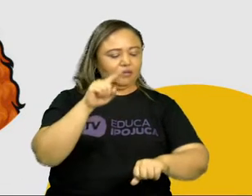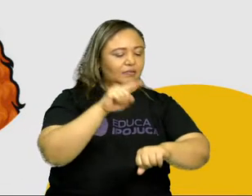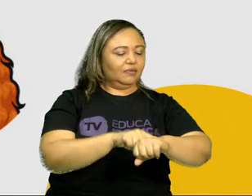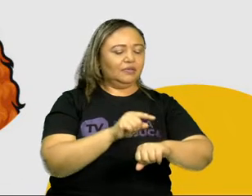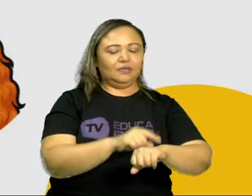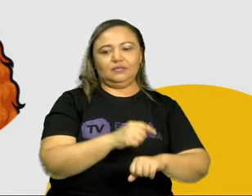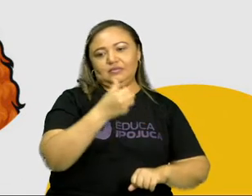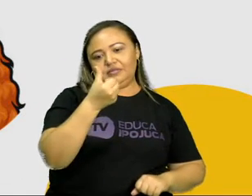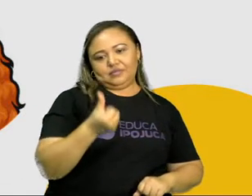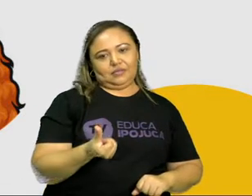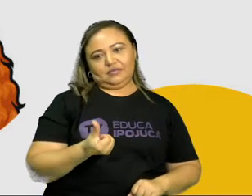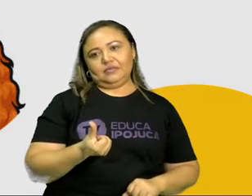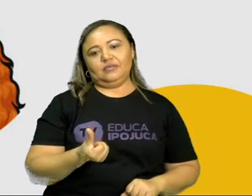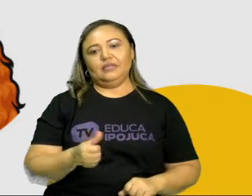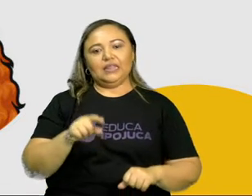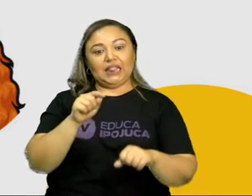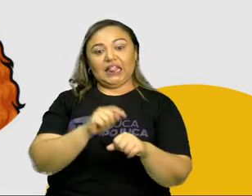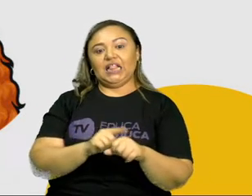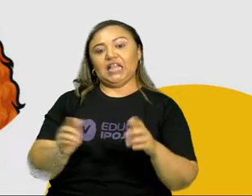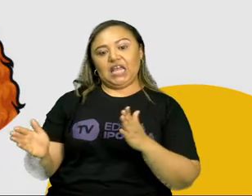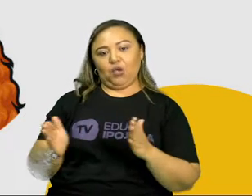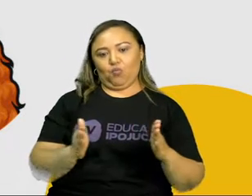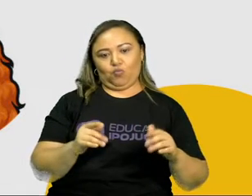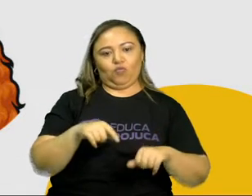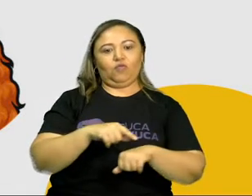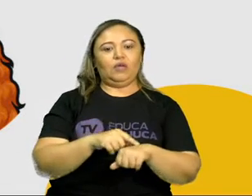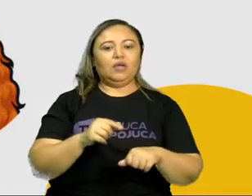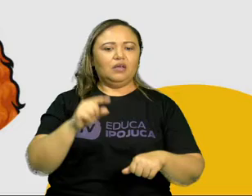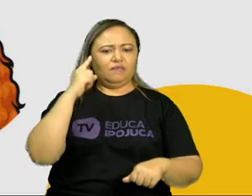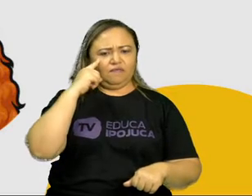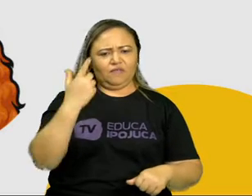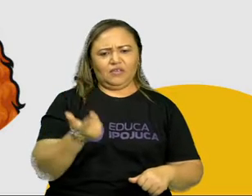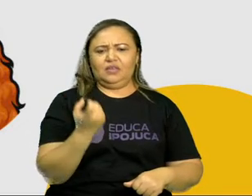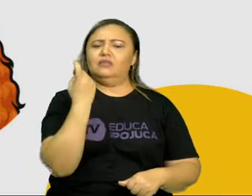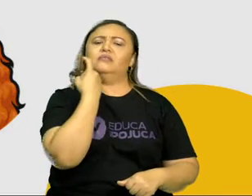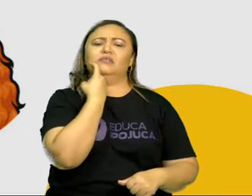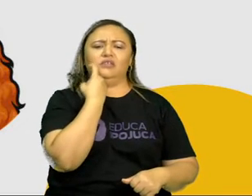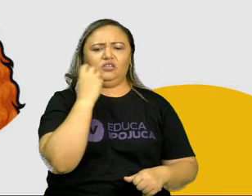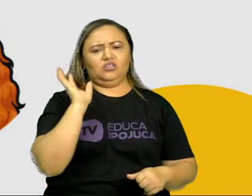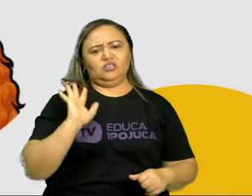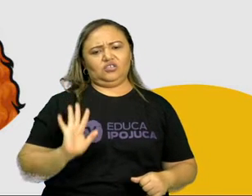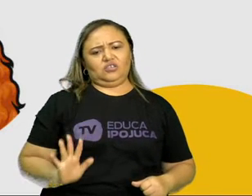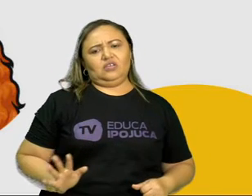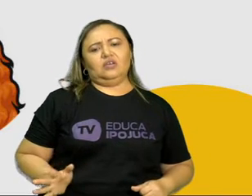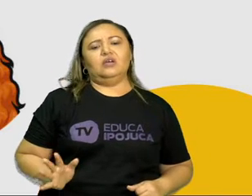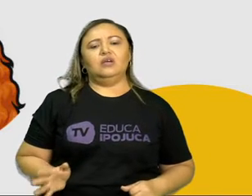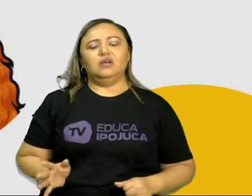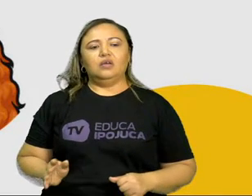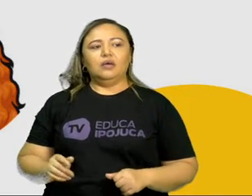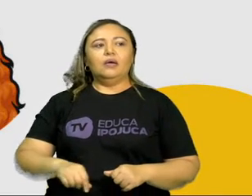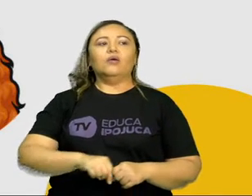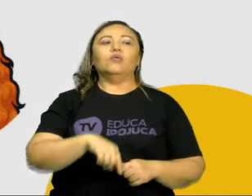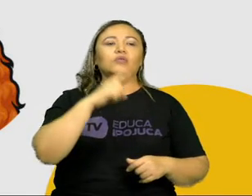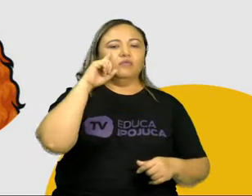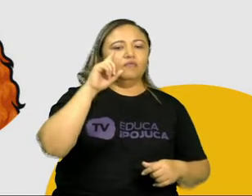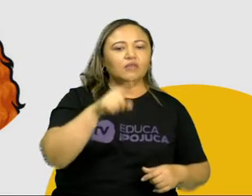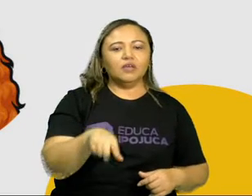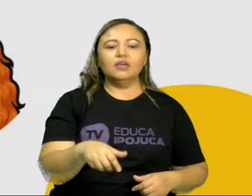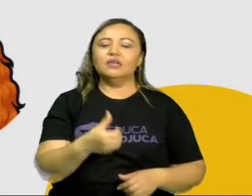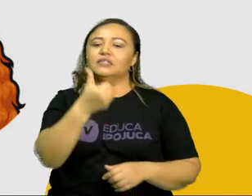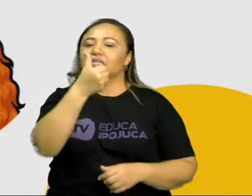6 horas. Há tempo. Quando se vê, já é sexta-feira. Quando se vê, passaram 60